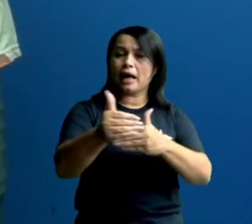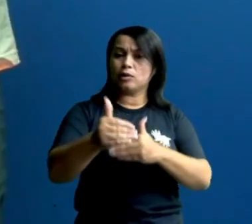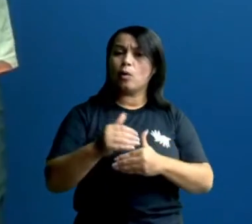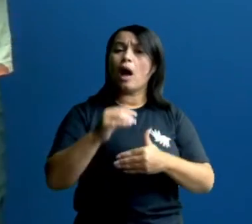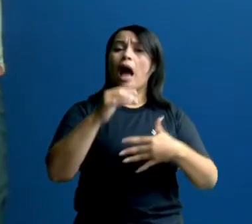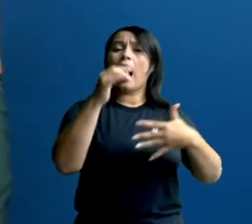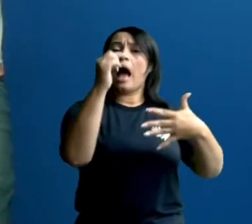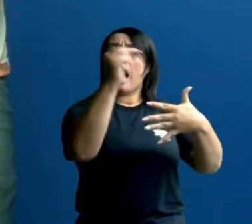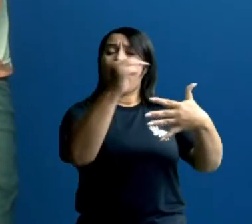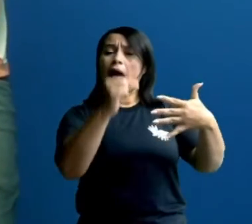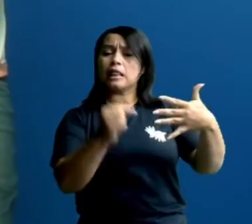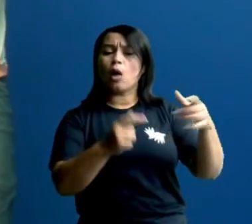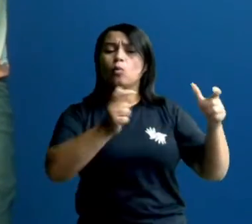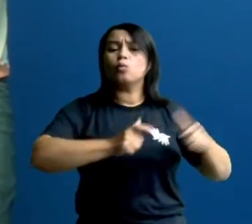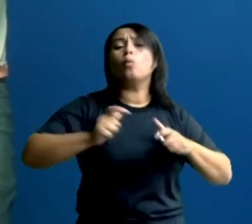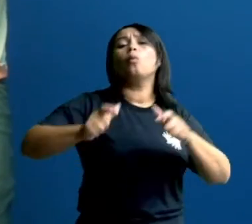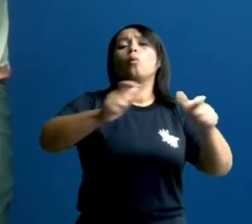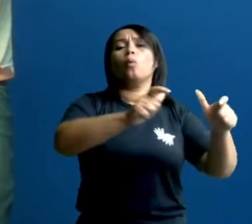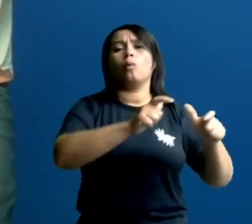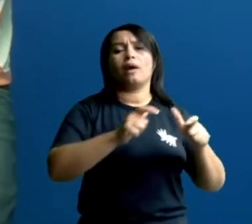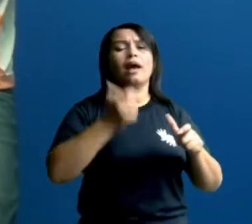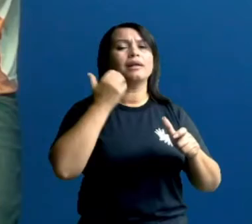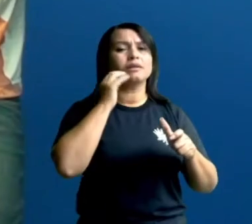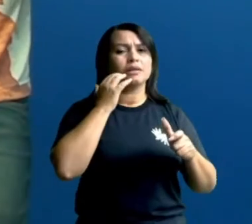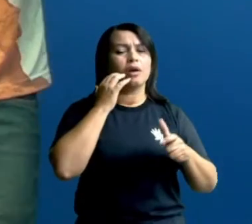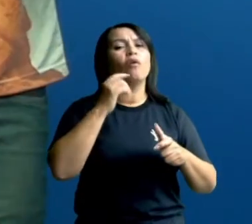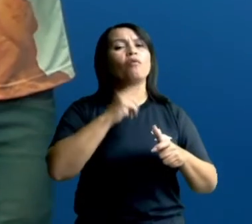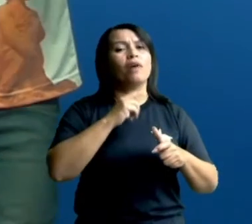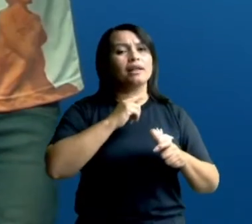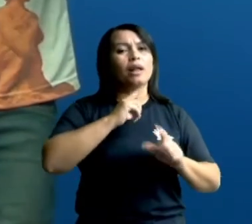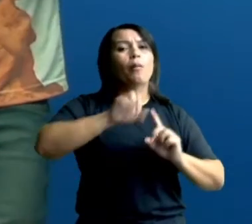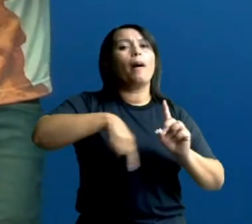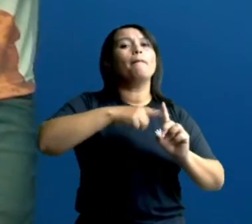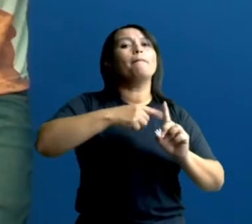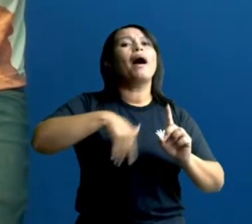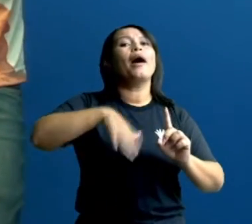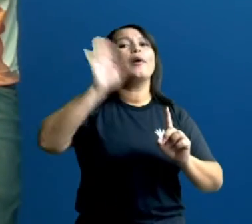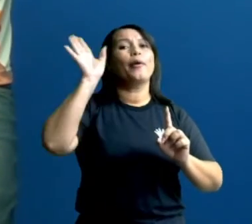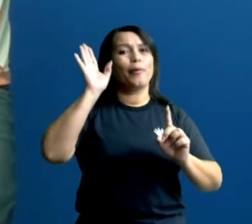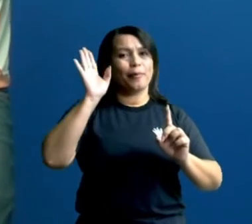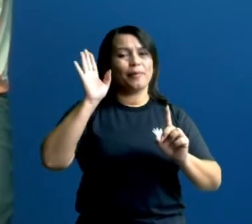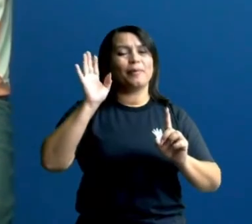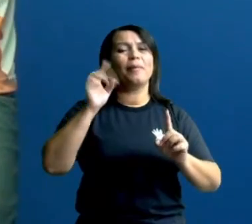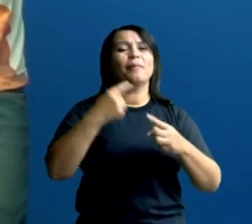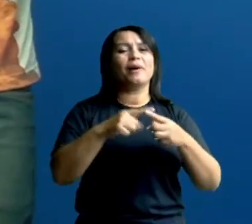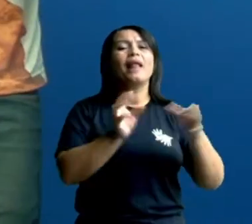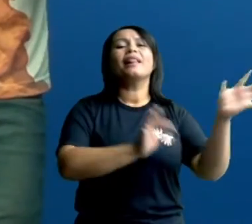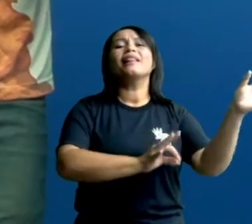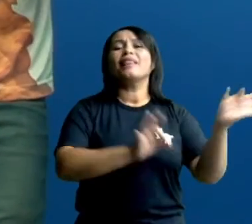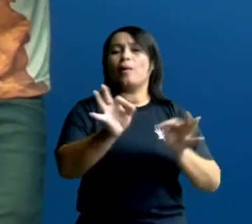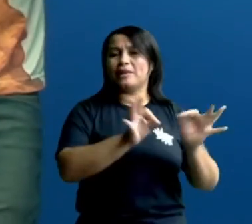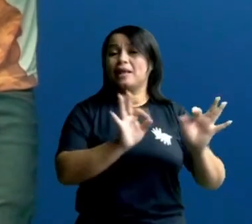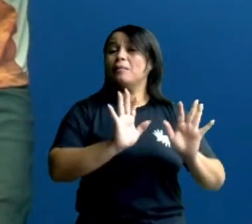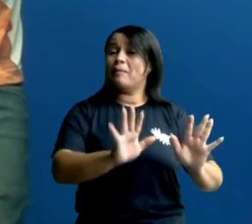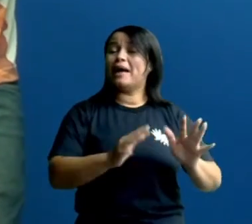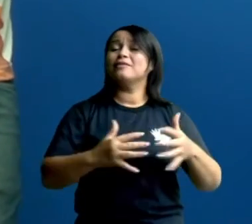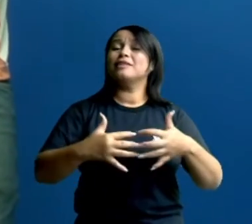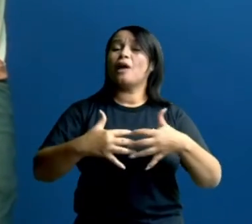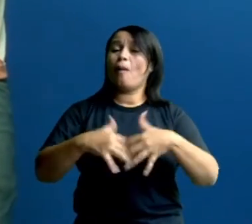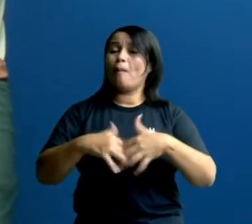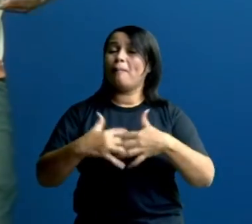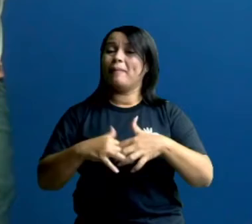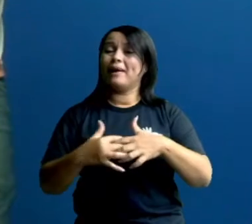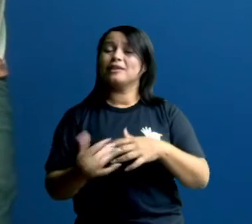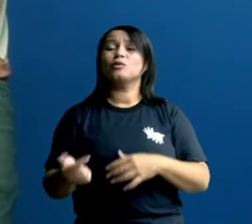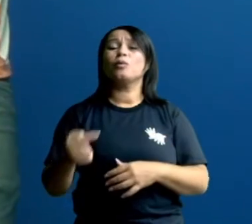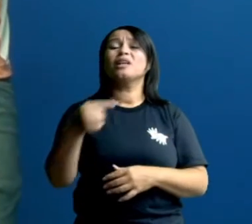setor funcionando no seu local específico. Ela vai ter uma maior produção, essa indústria. Ela vai ser mais complexa quando comparado com